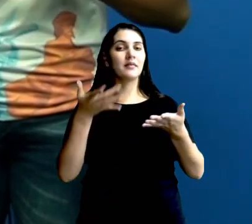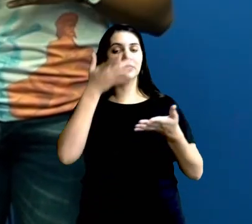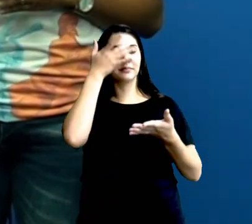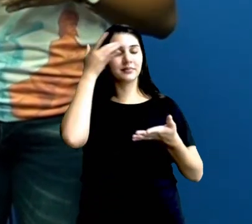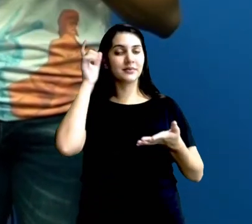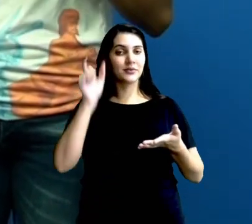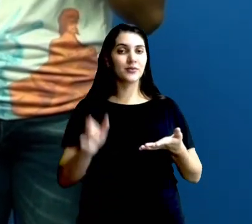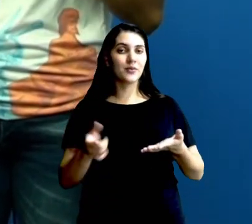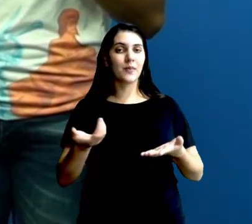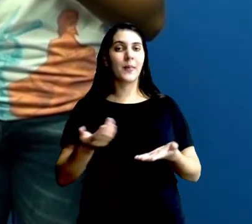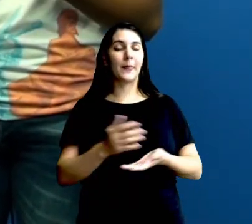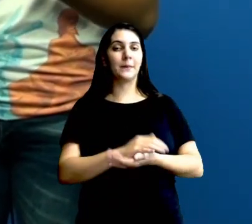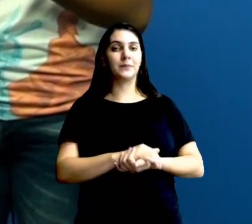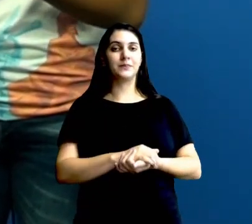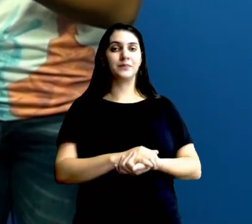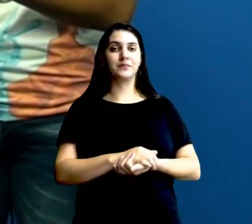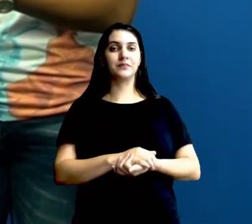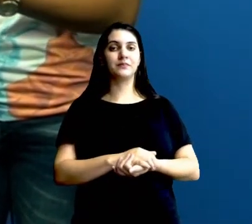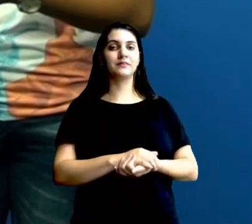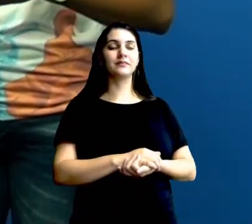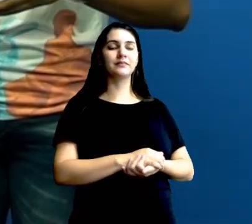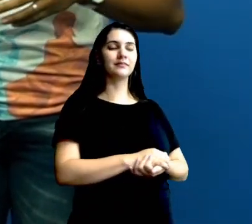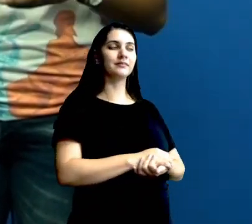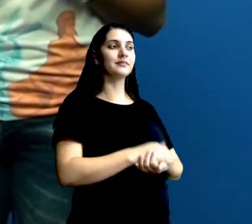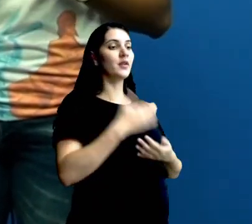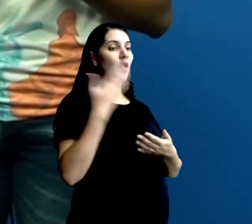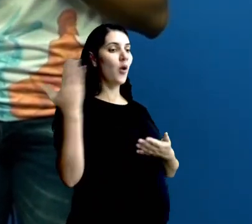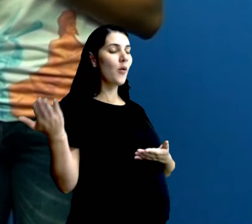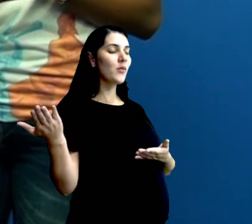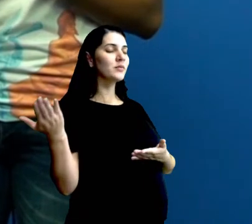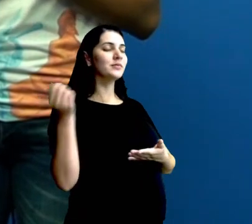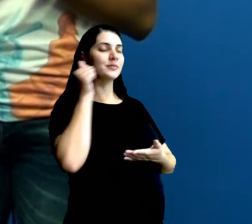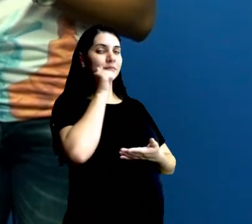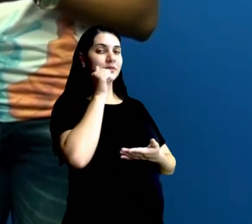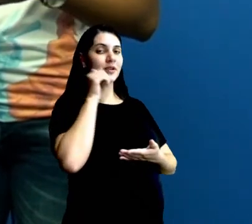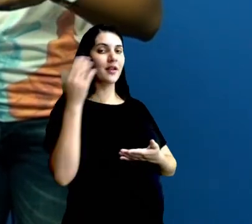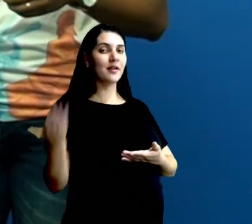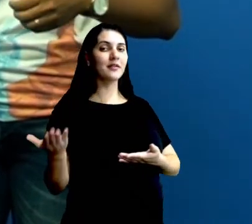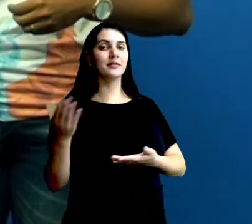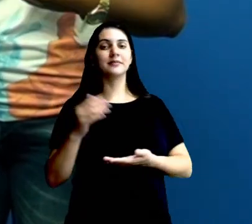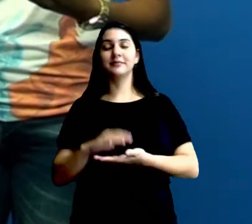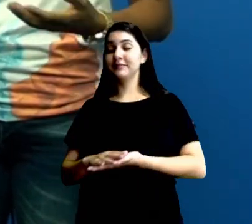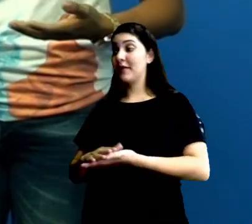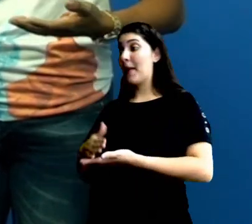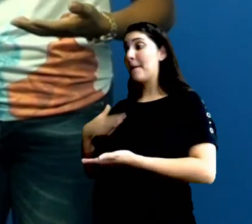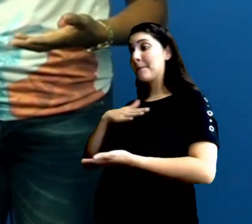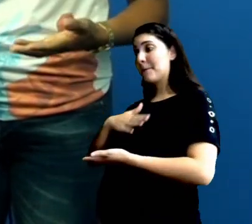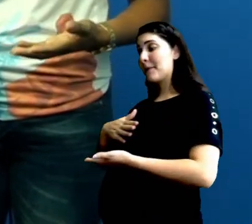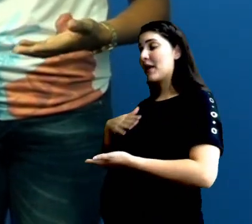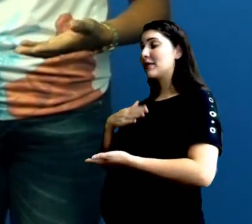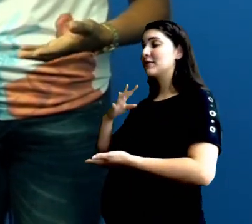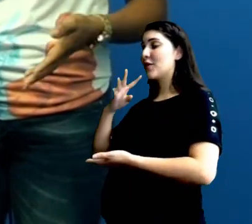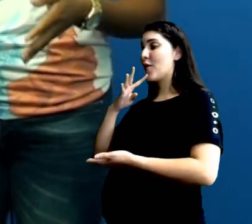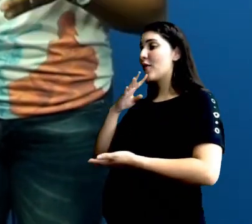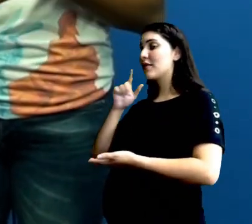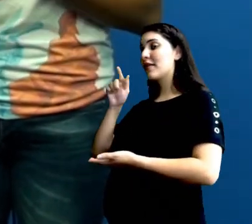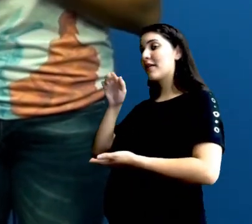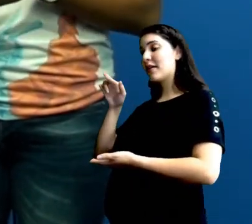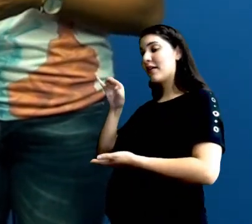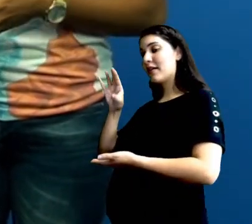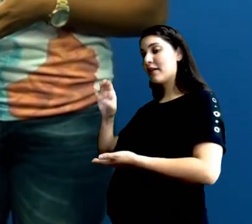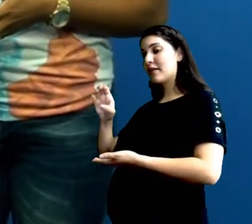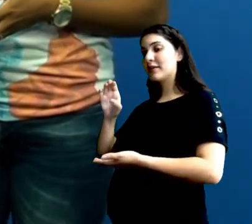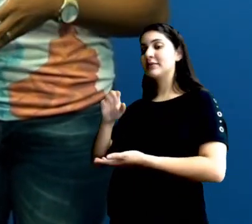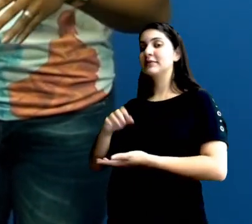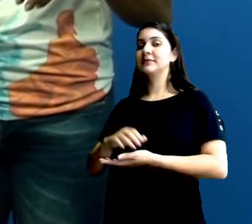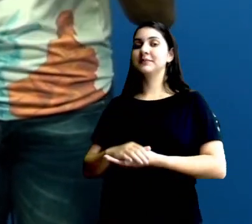alguém. Então, John, esta é Grace. Pleased to meet you, Grace. Ou seja, prazer em conhecer, Grace. Pleased